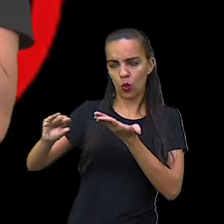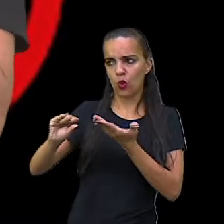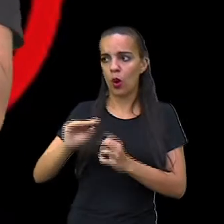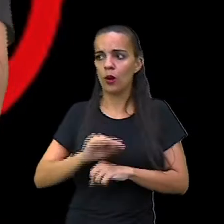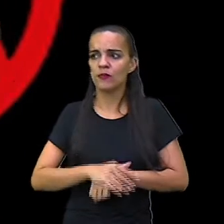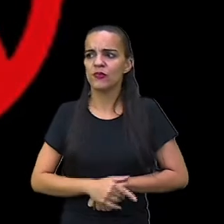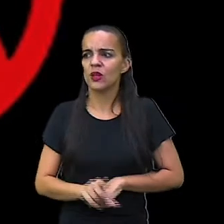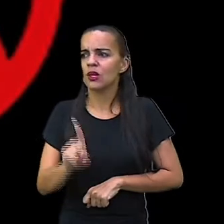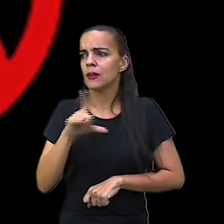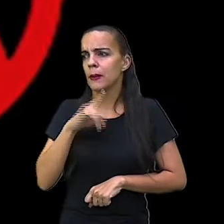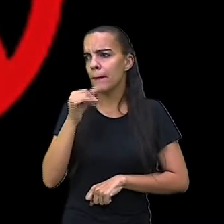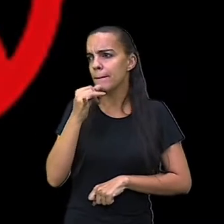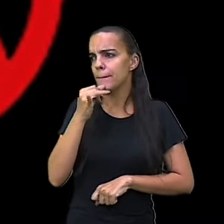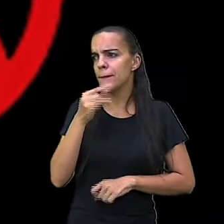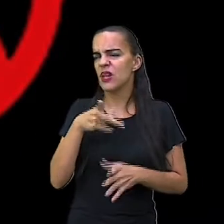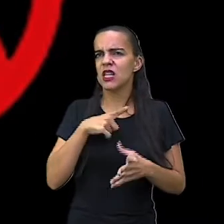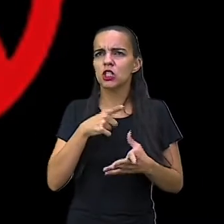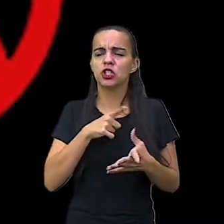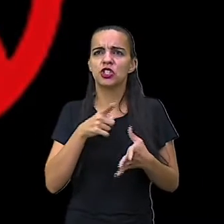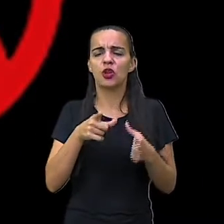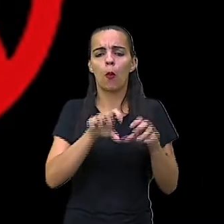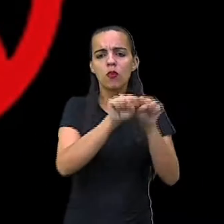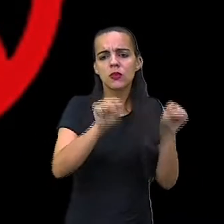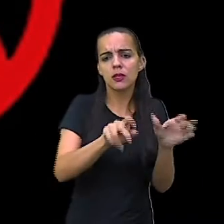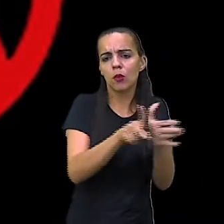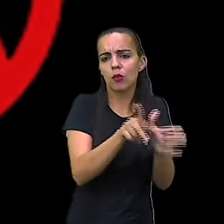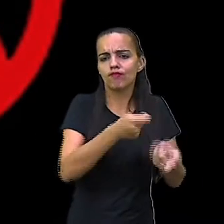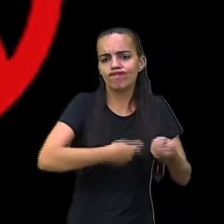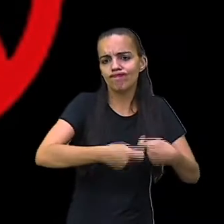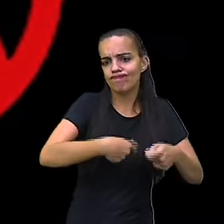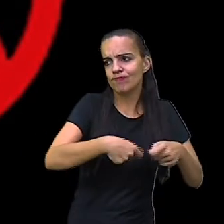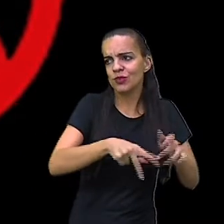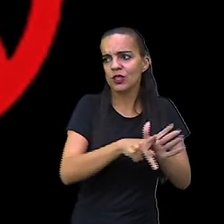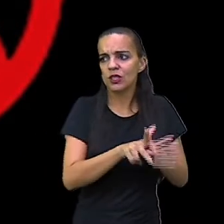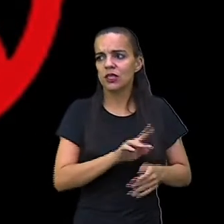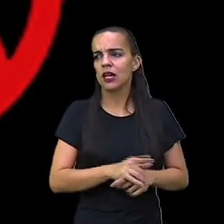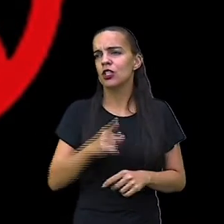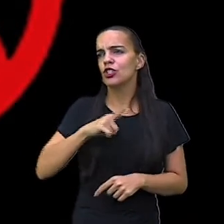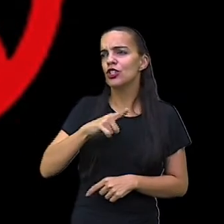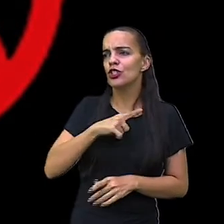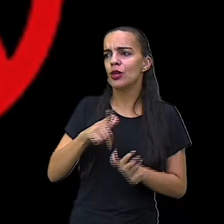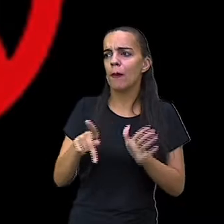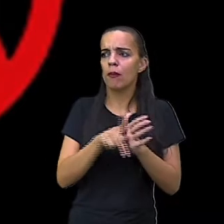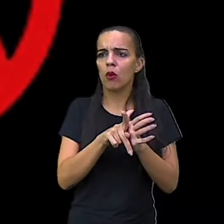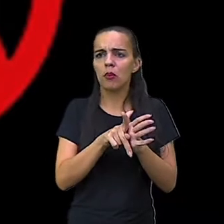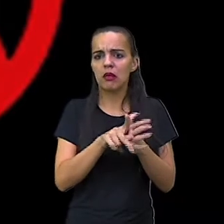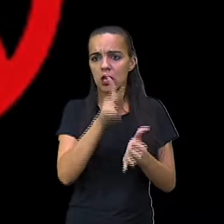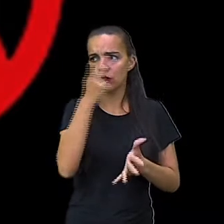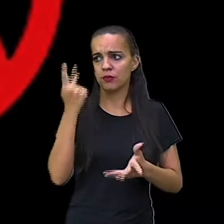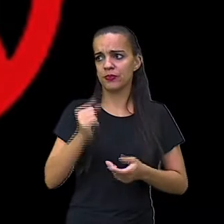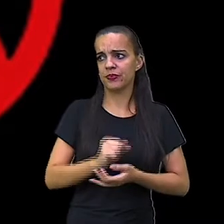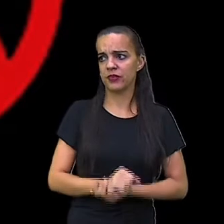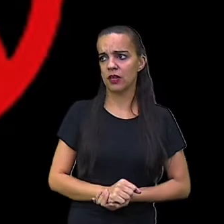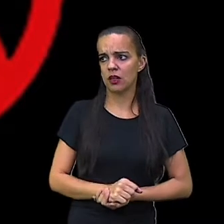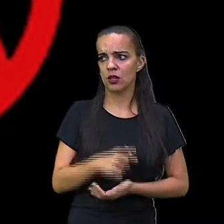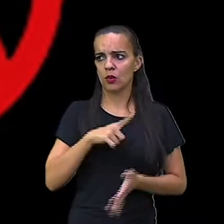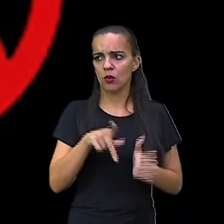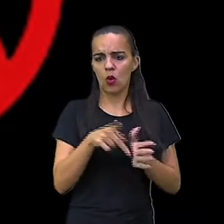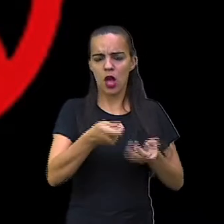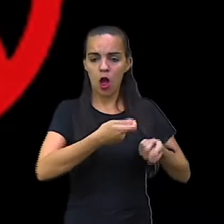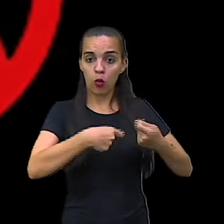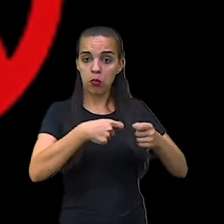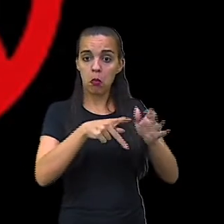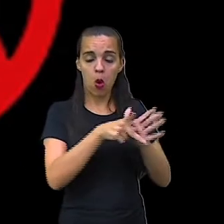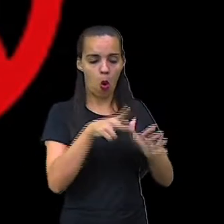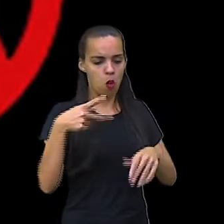é um sistema econômico do qual não há classes e a propriedade é comum, mas administrado por um